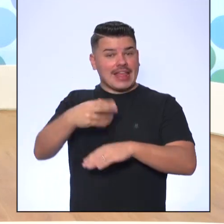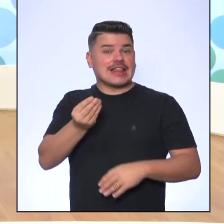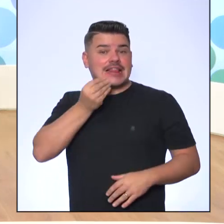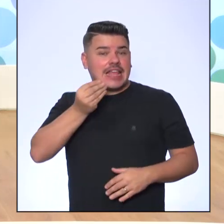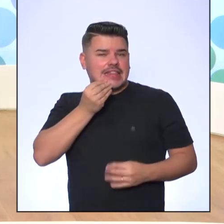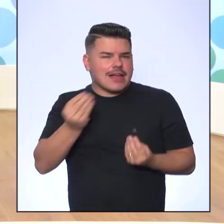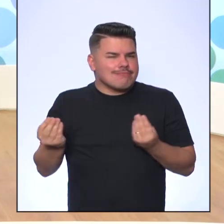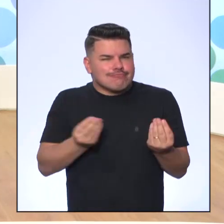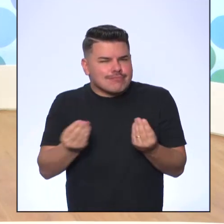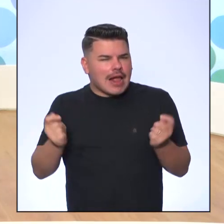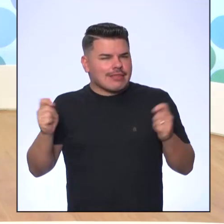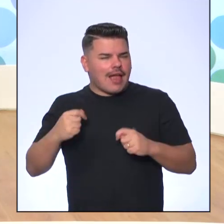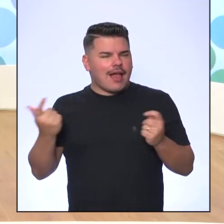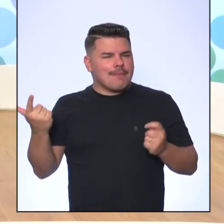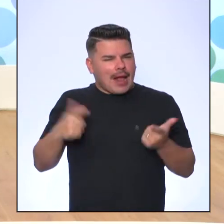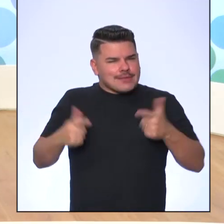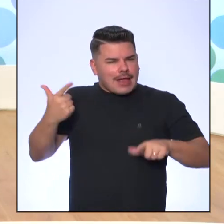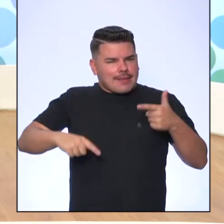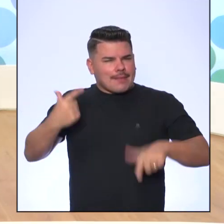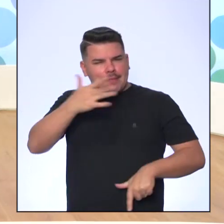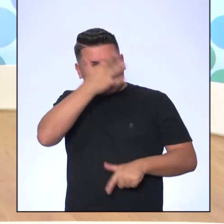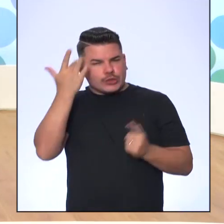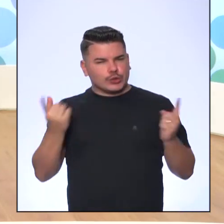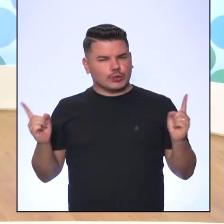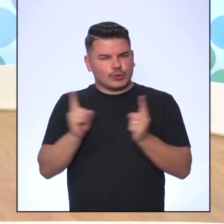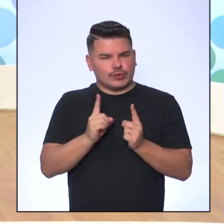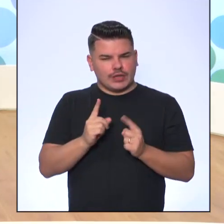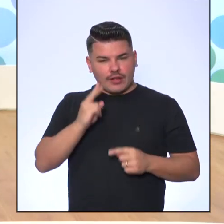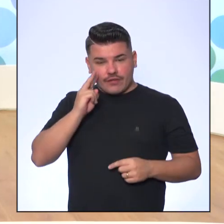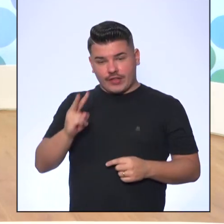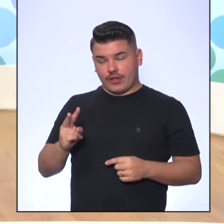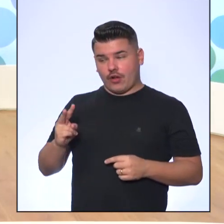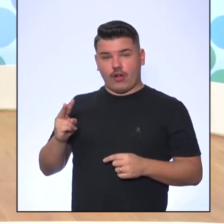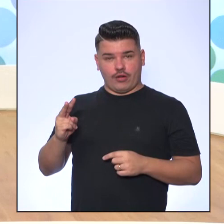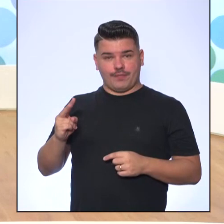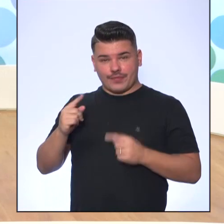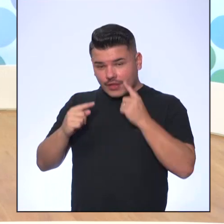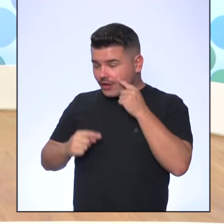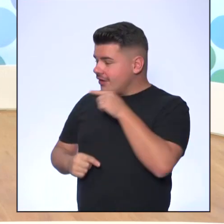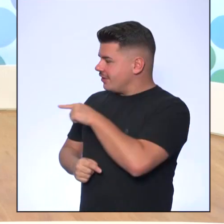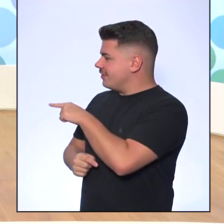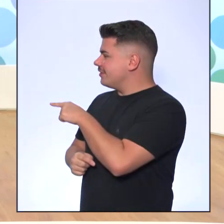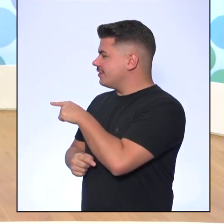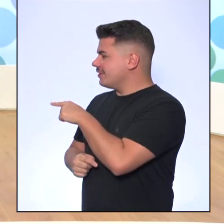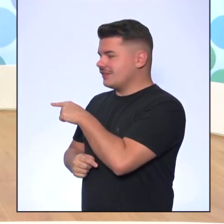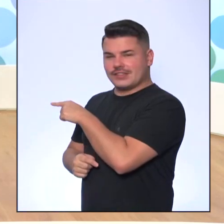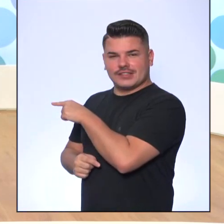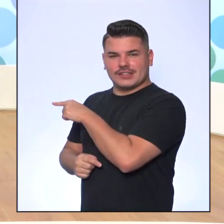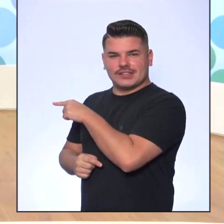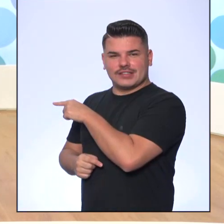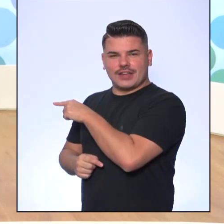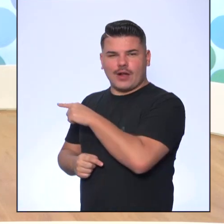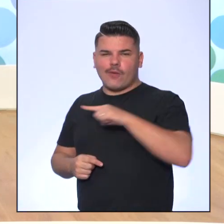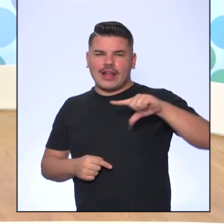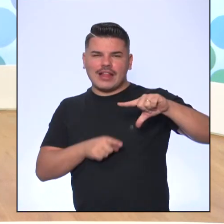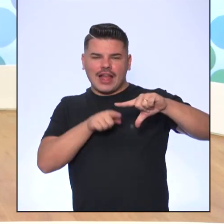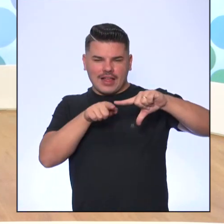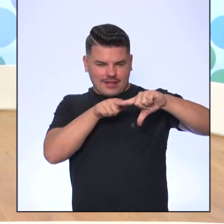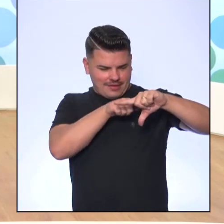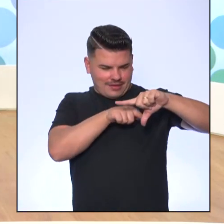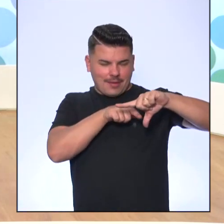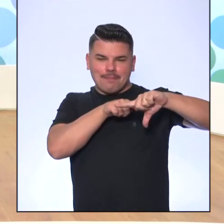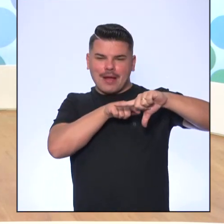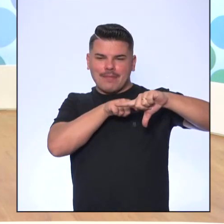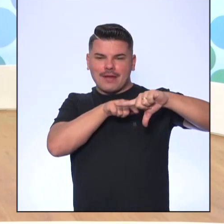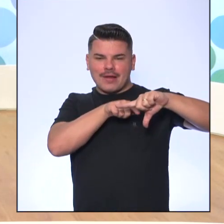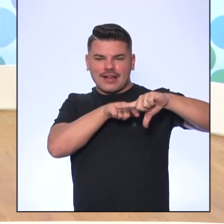tentar enxergar isso, ó. Eu tô quase que, dá para ver aí, tô quase na ponta do quadrado, tá vendo, ó? Caberia o quê? Mais umas 2